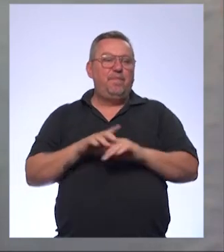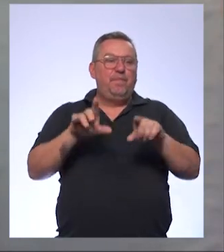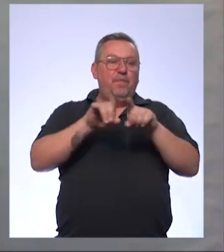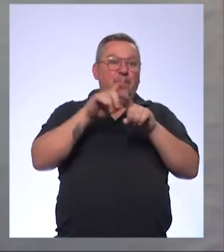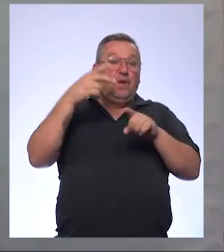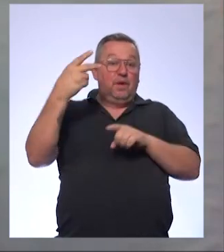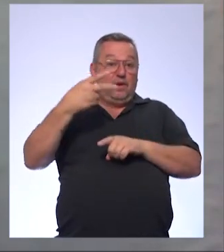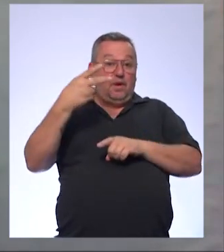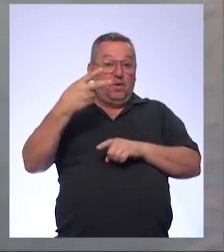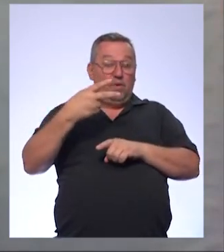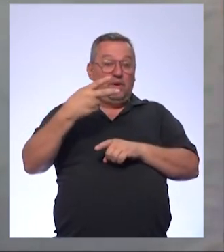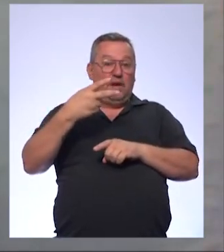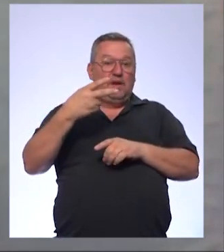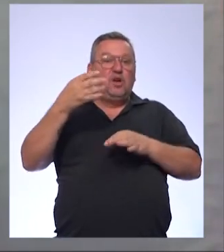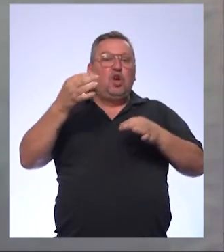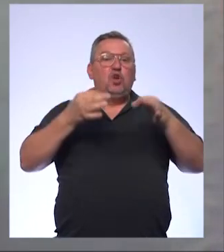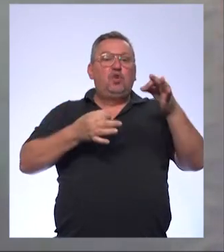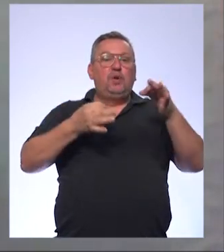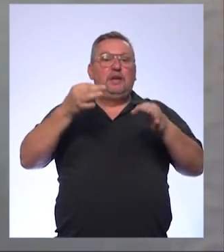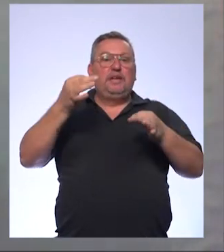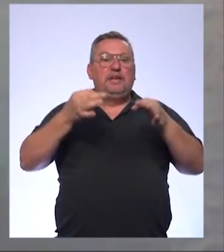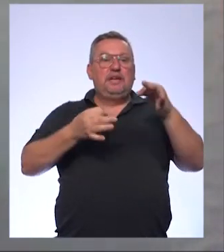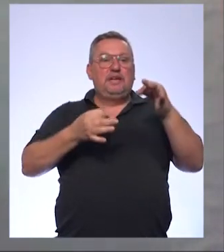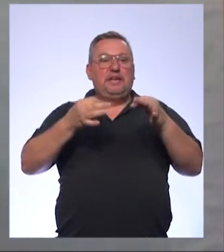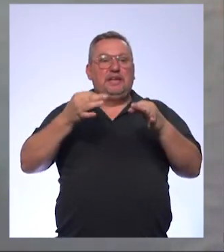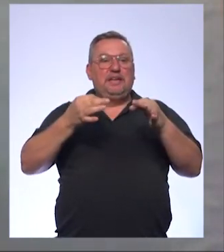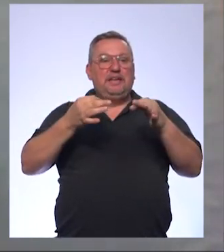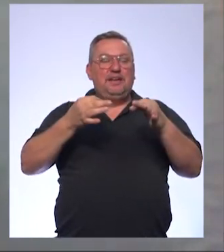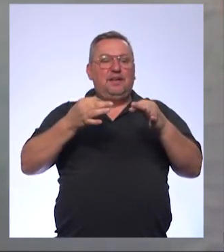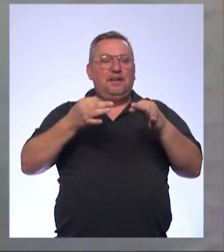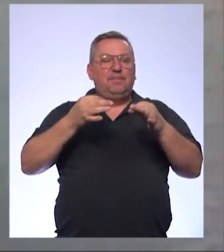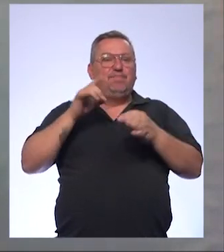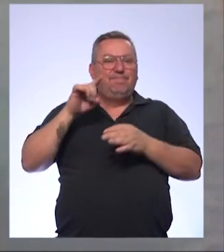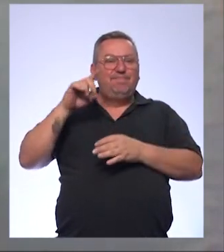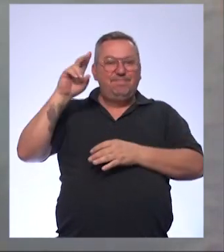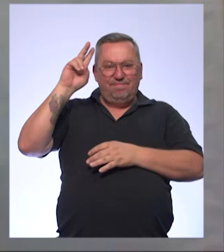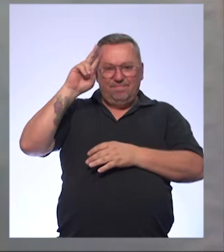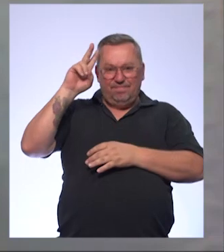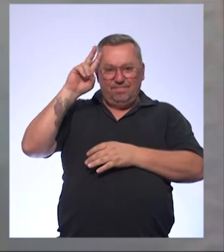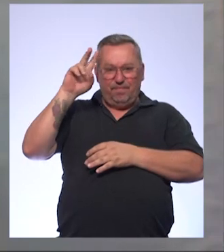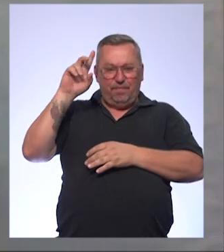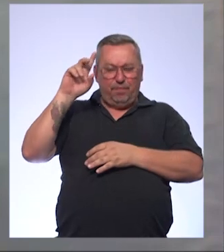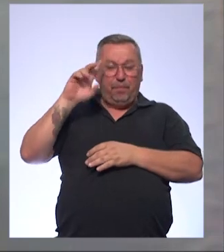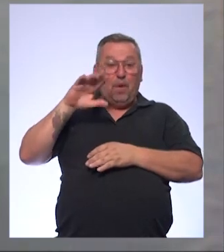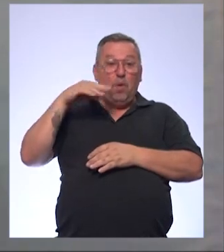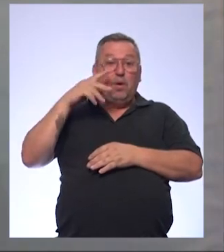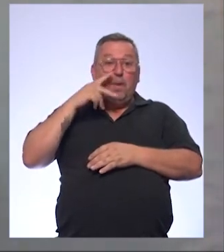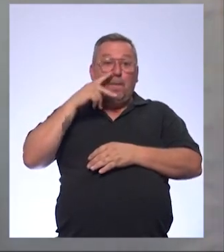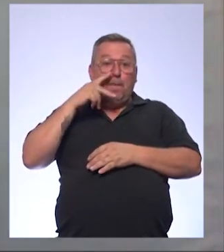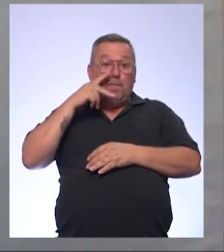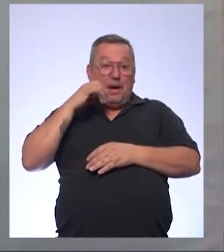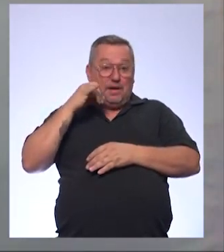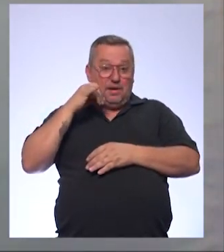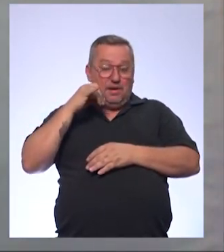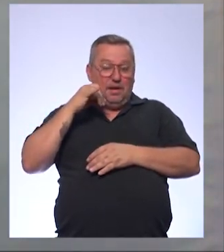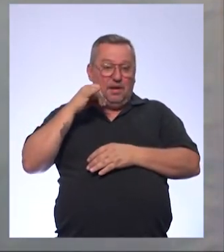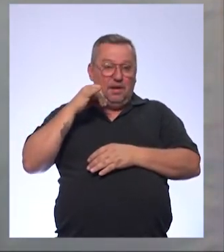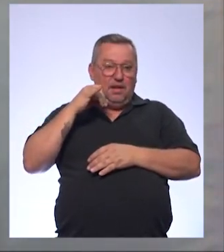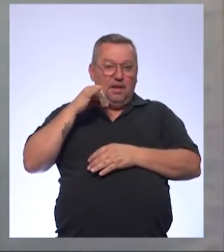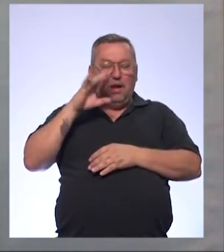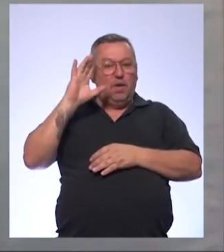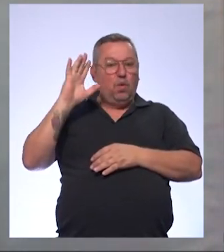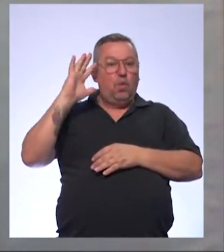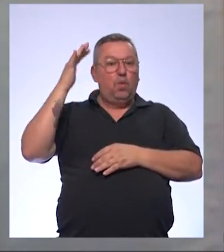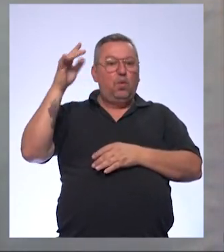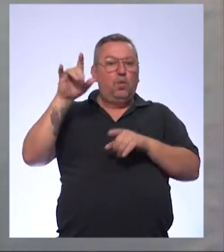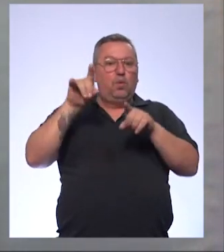dos juízes. Gente, é importante lembrar que na era dos patriarcas aconteceu também